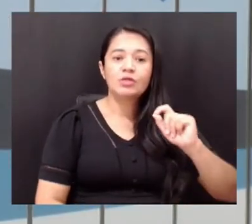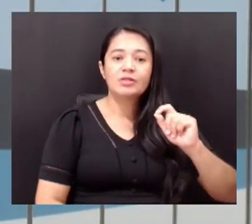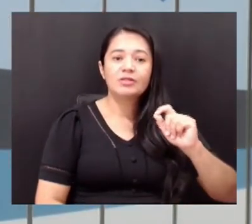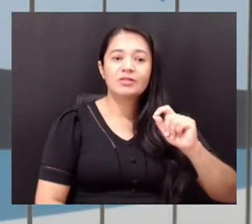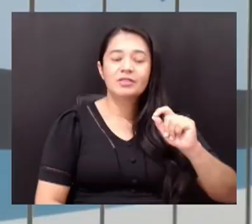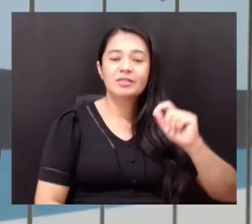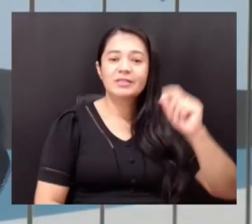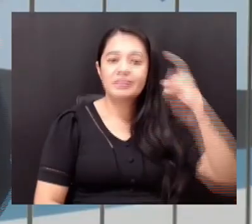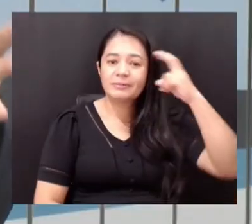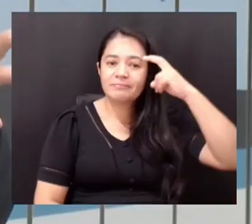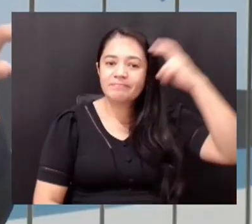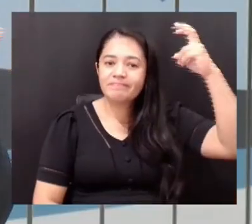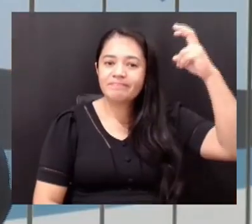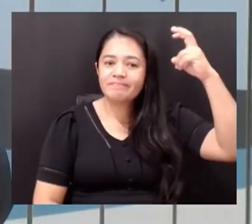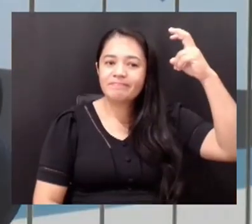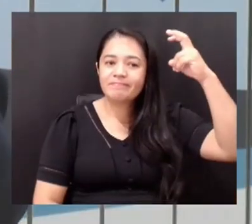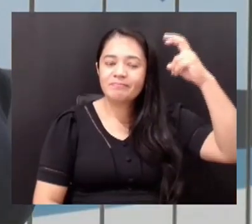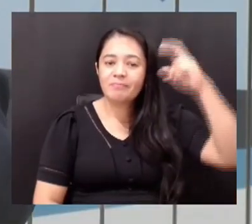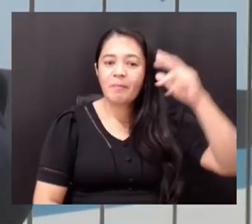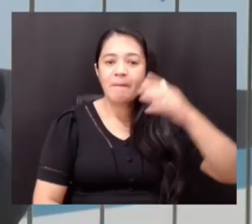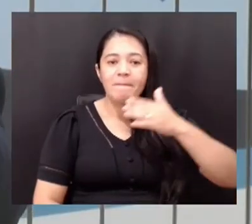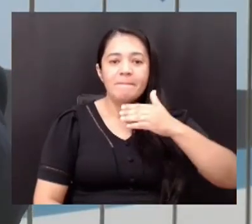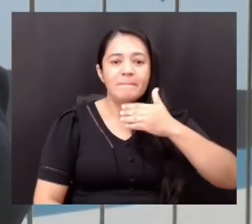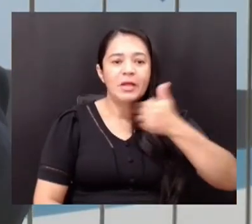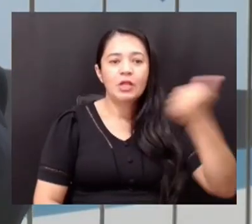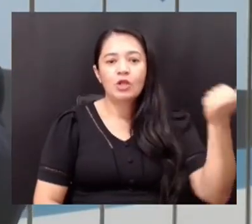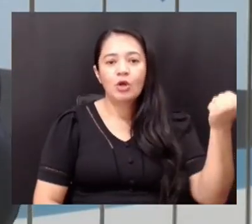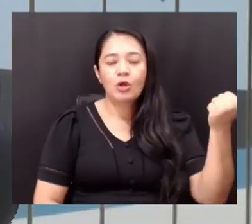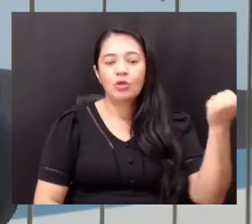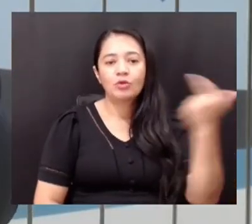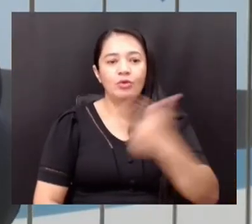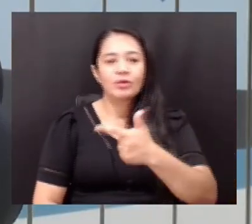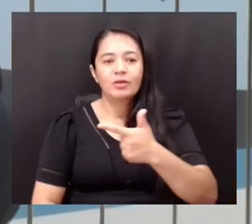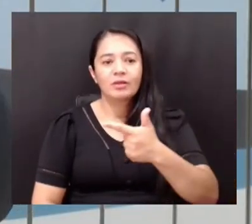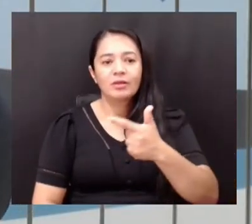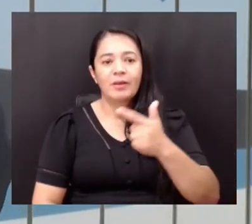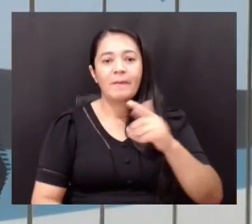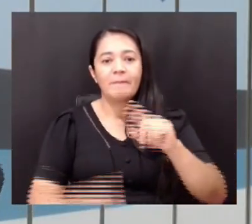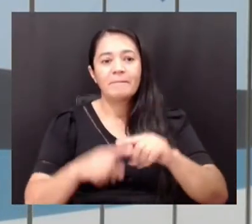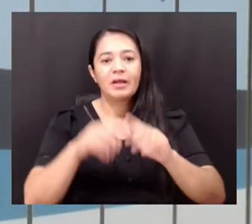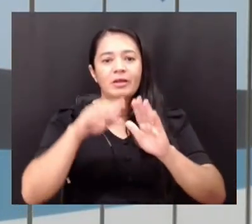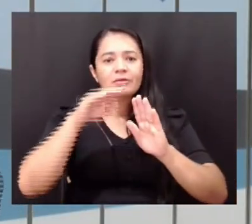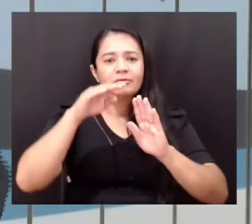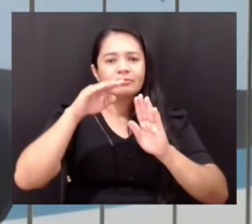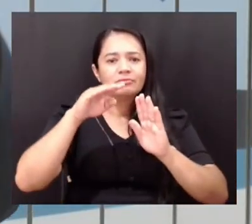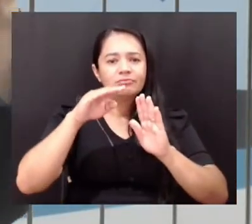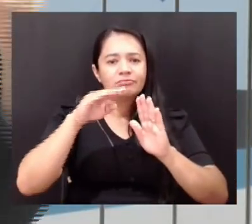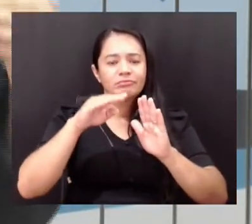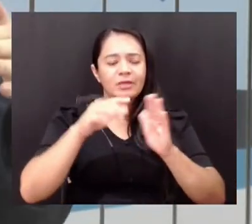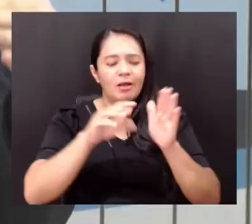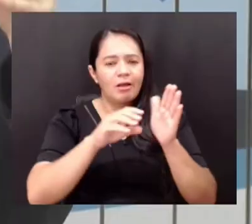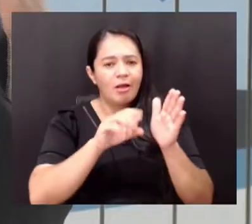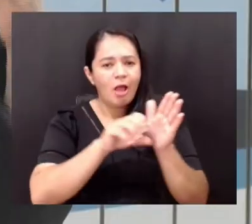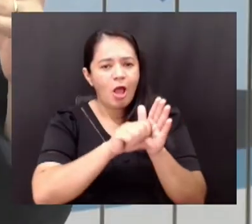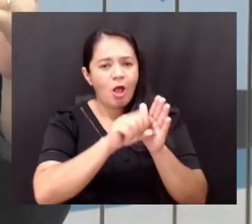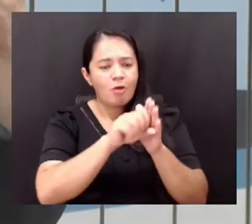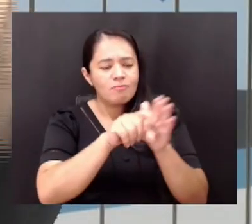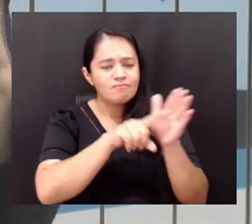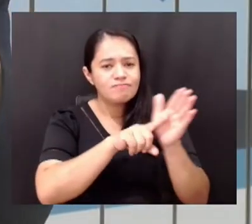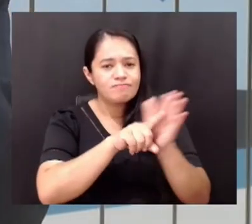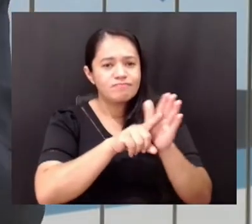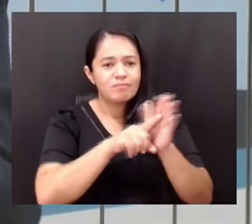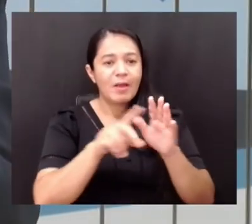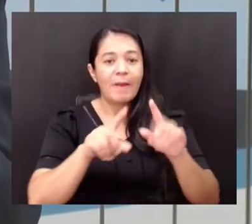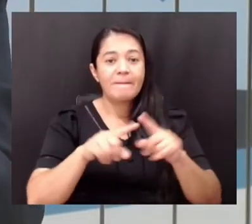inteligência maior do que outras. E foi caindo por terra isso. E ela percebeu que as equipes que